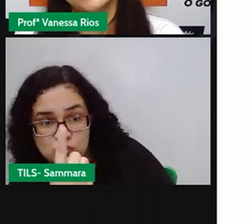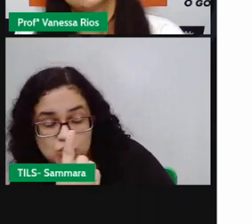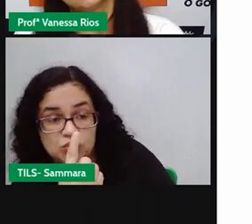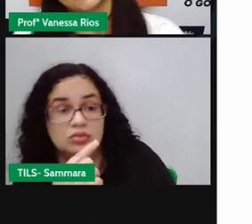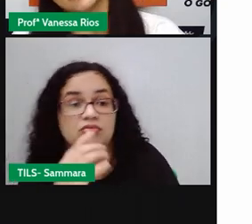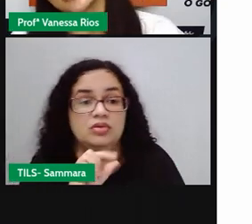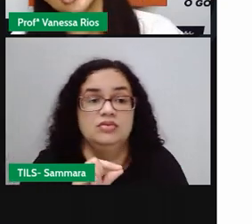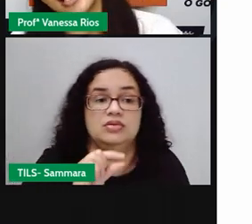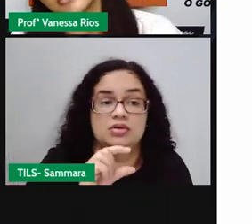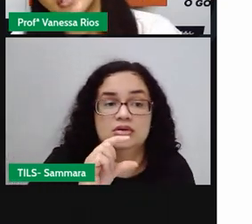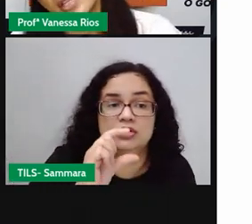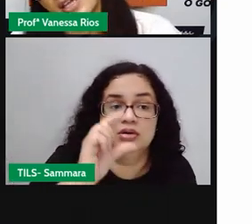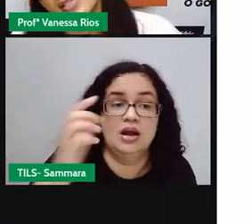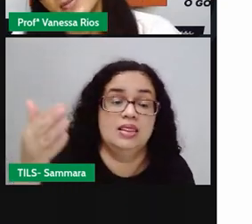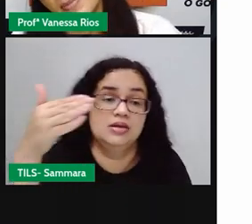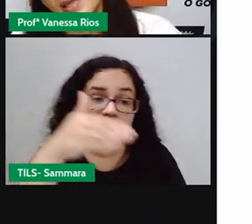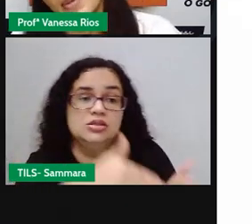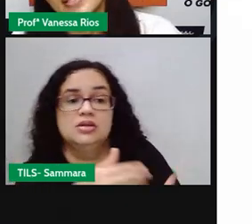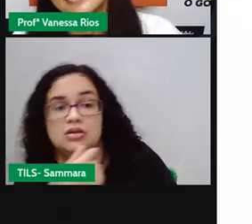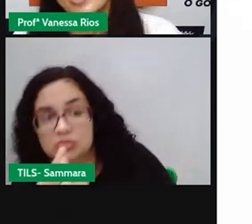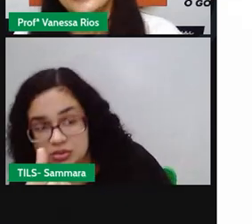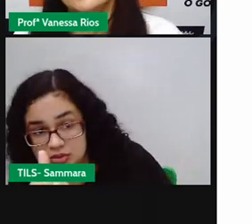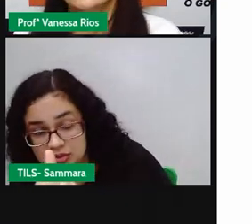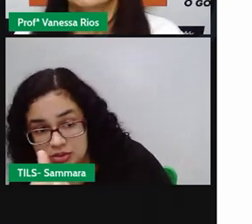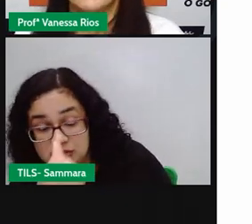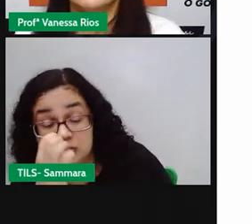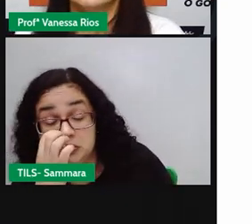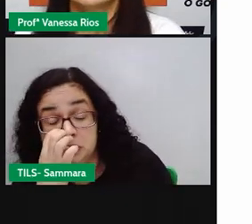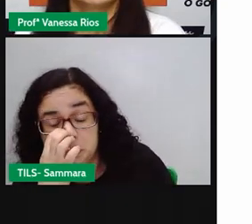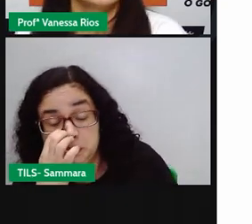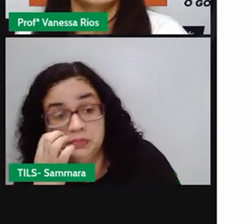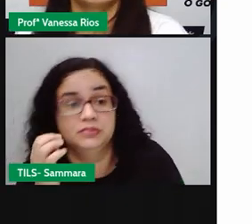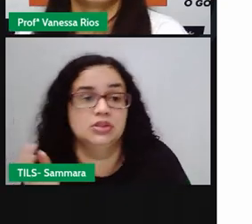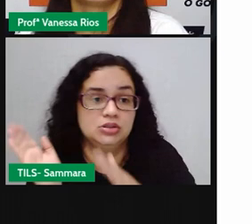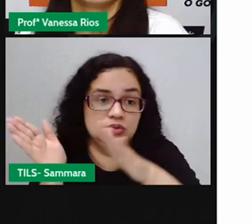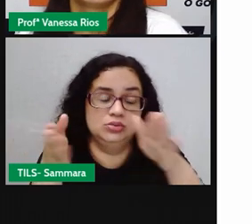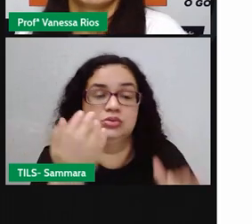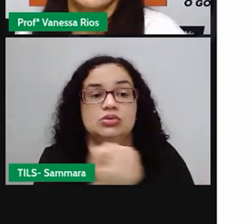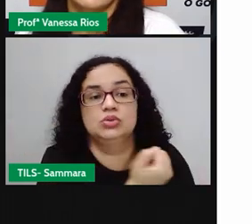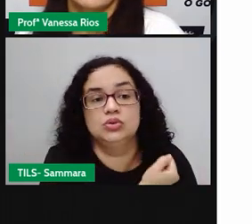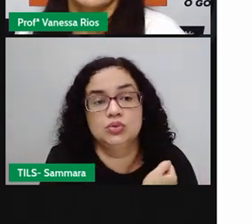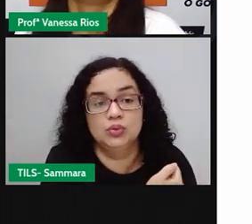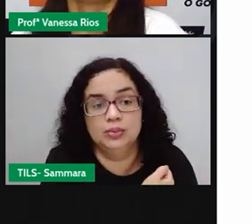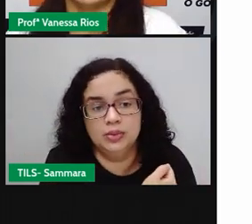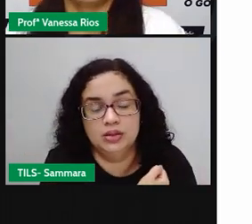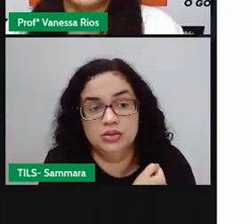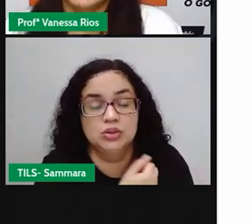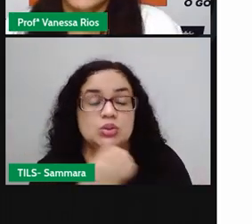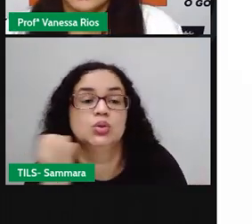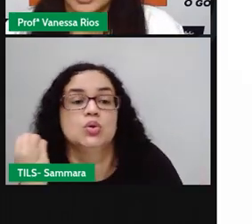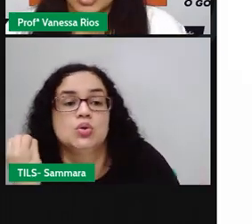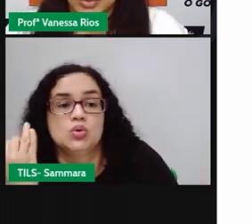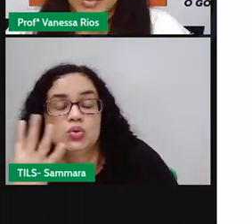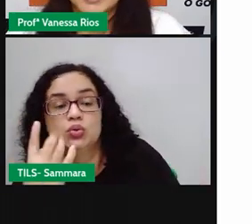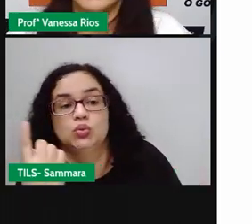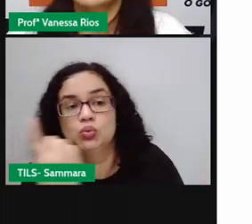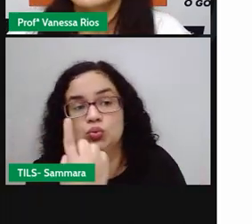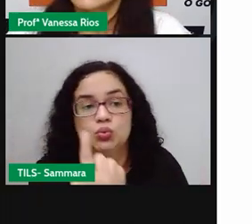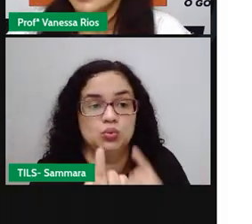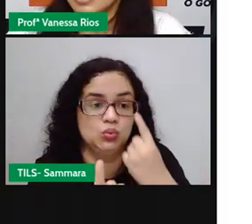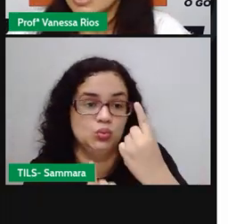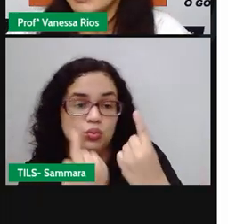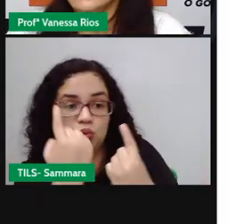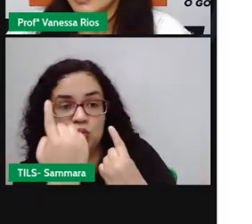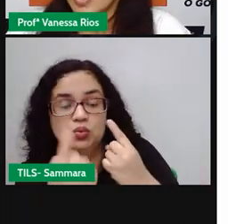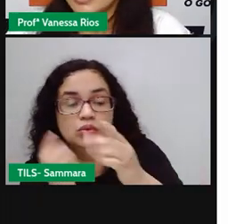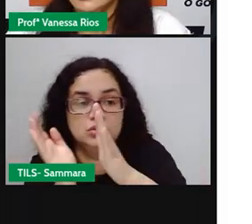mais 1 e vai aumentando até chegar no 6. Mas as sequências numéricas não precisam contar apenas de 1 e 1, mas